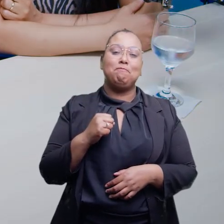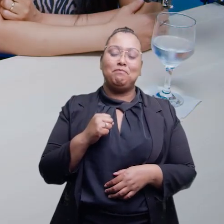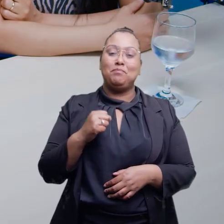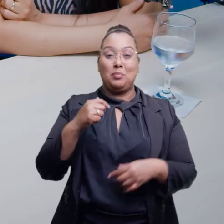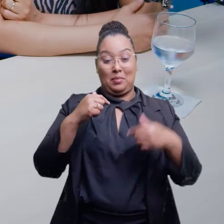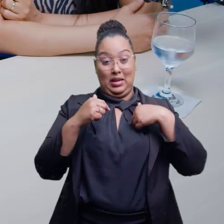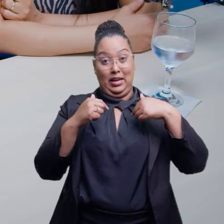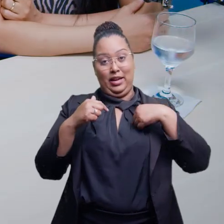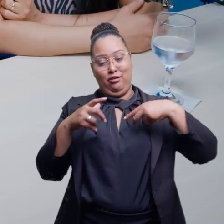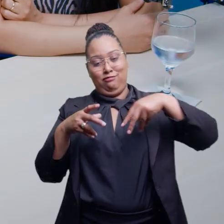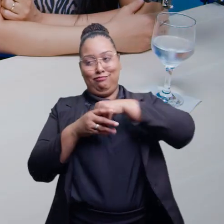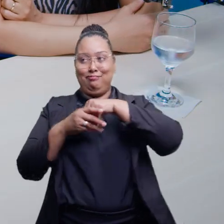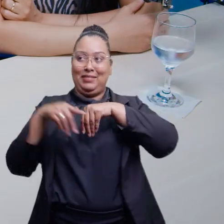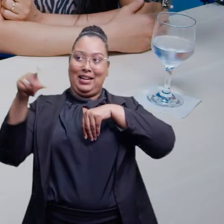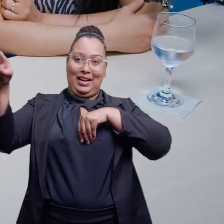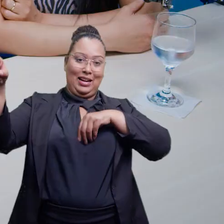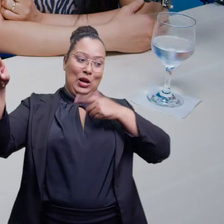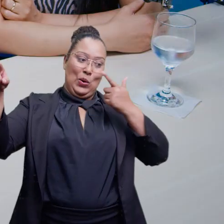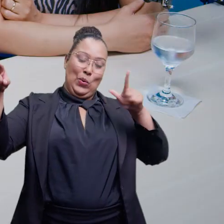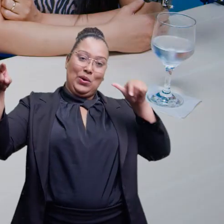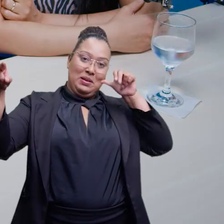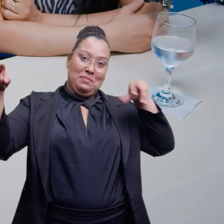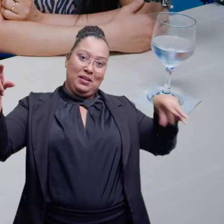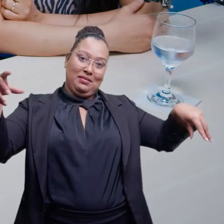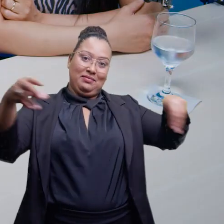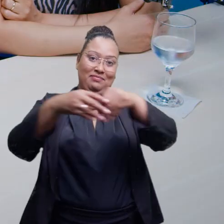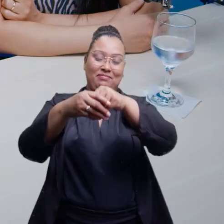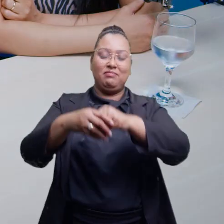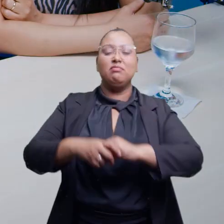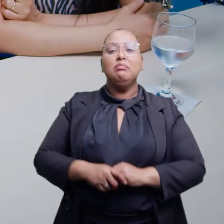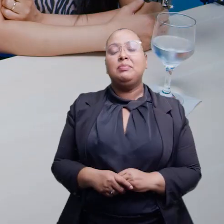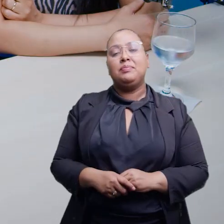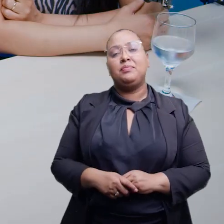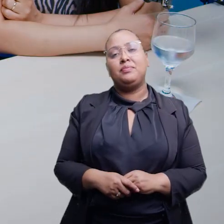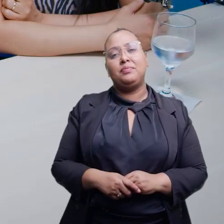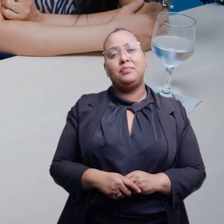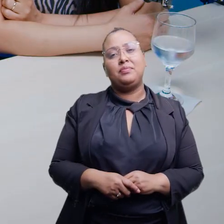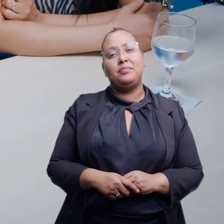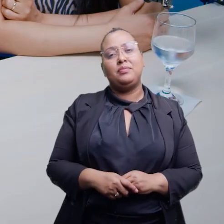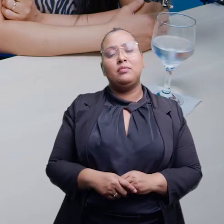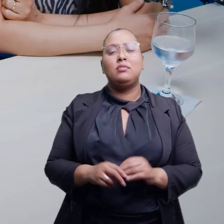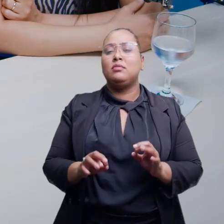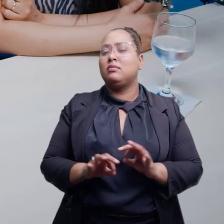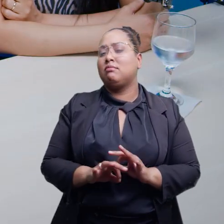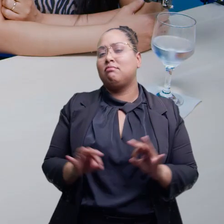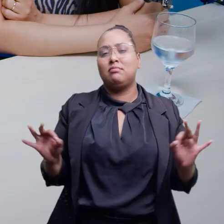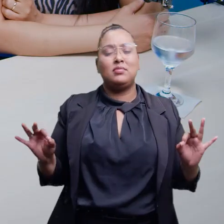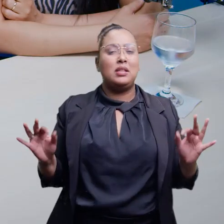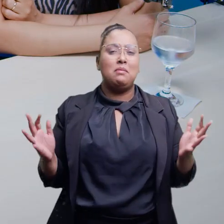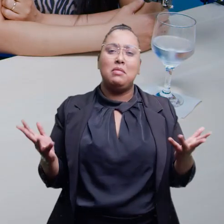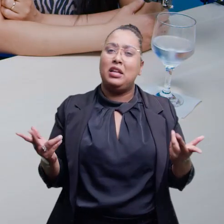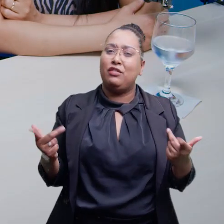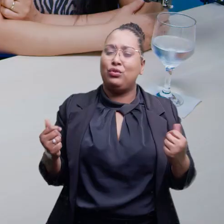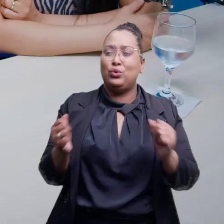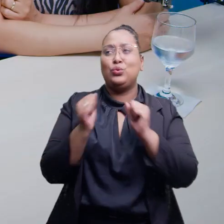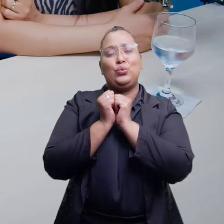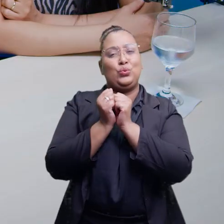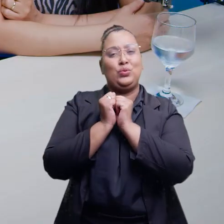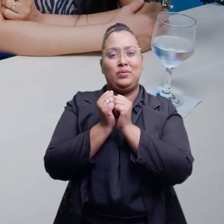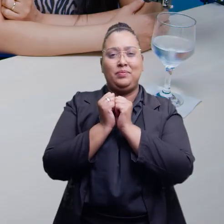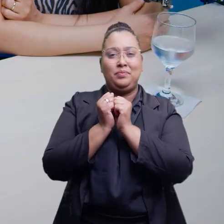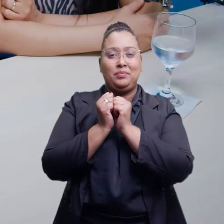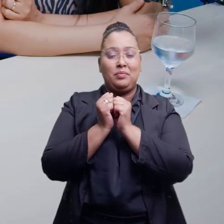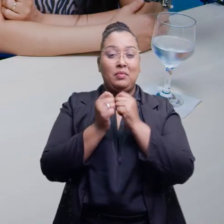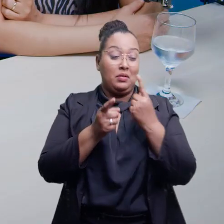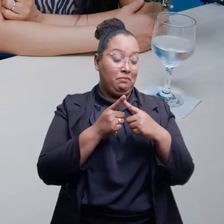elas adotaram as 2 irmãs. E foi sempre incrível, né? Ter ela junto comigo,